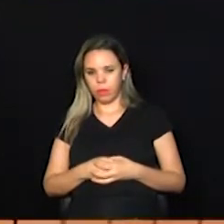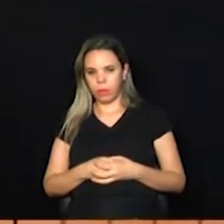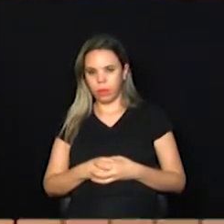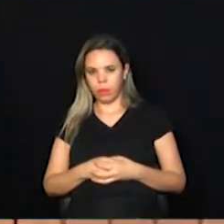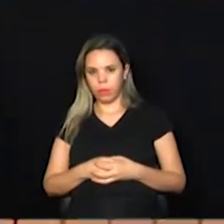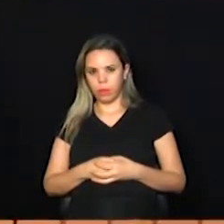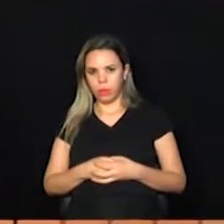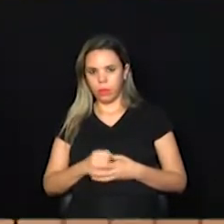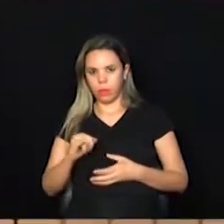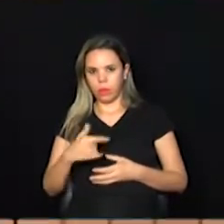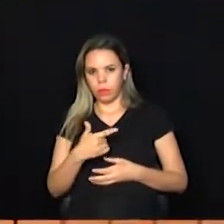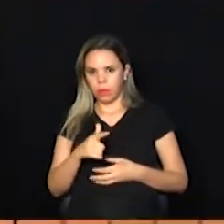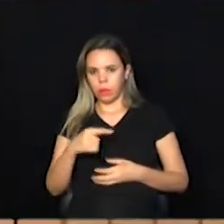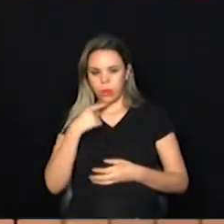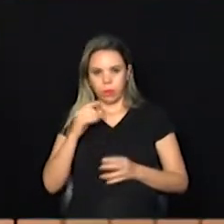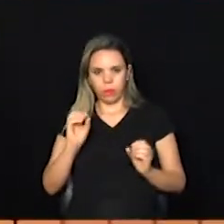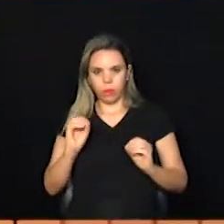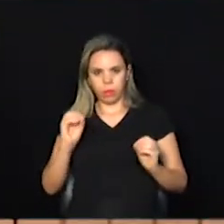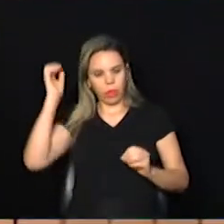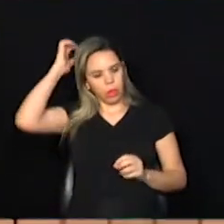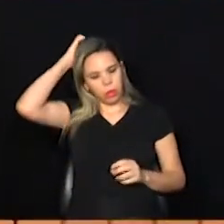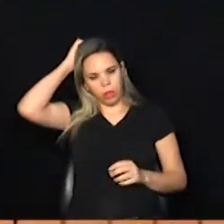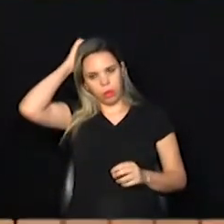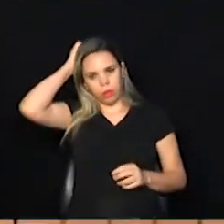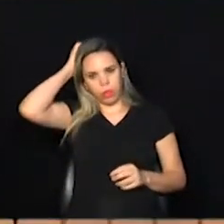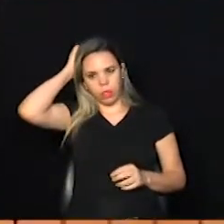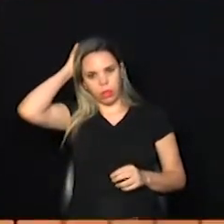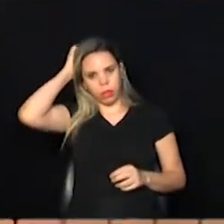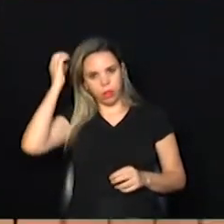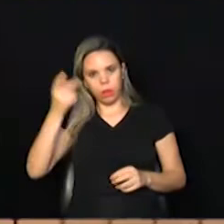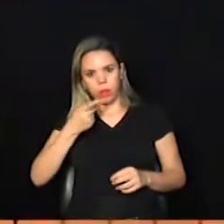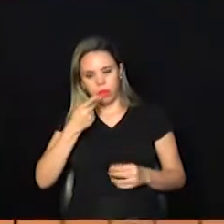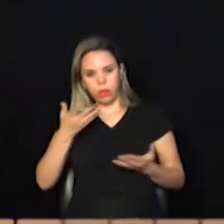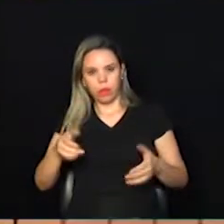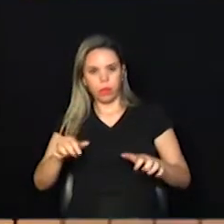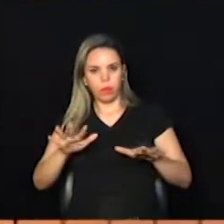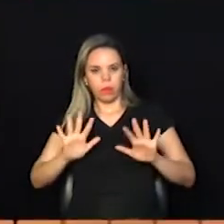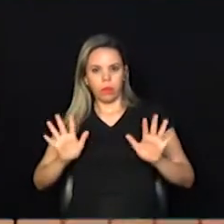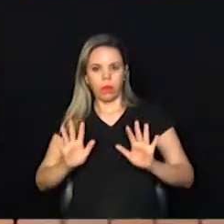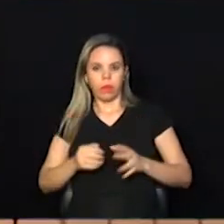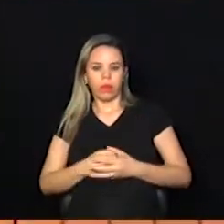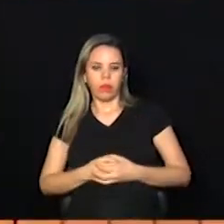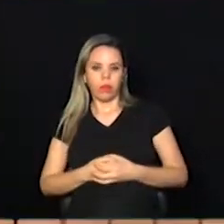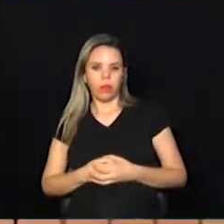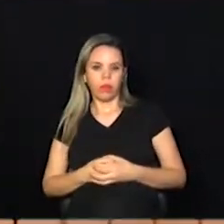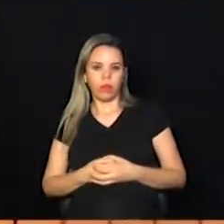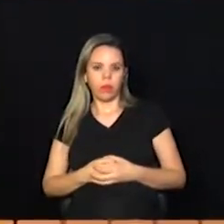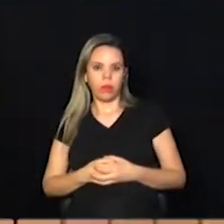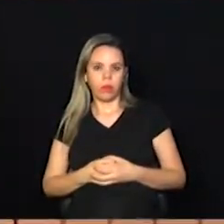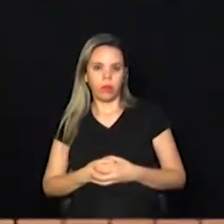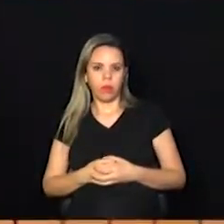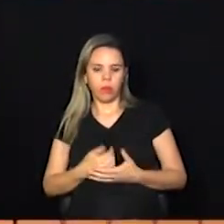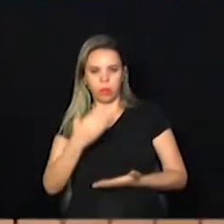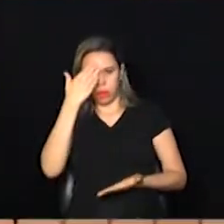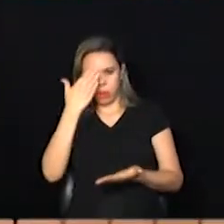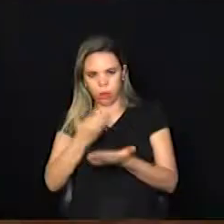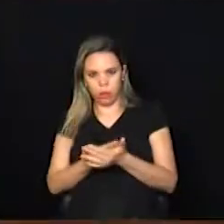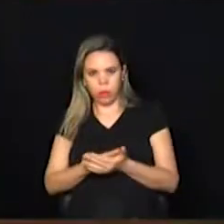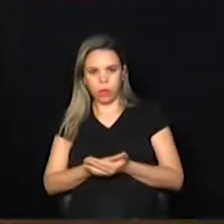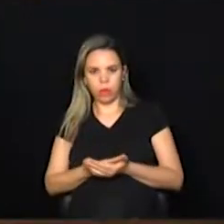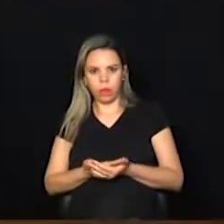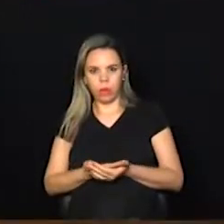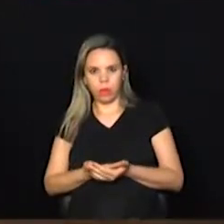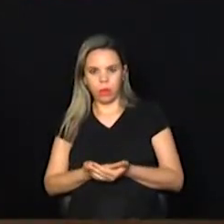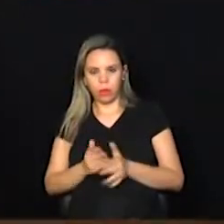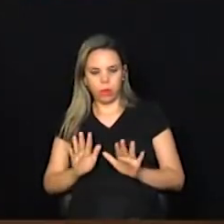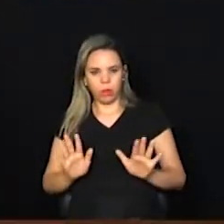Se a gente não tem mais falas aqui do público, eu acredito que... Gustavo,